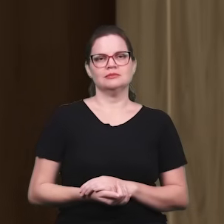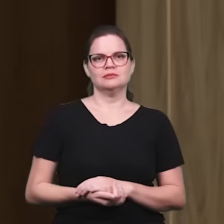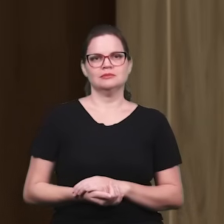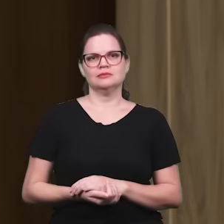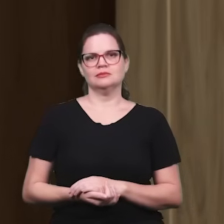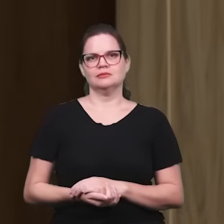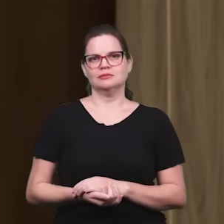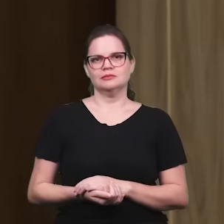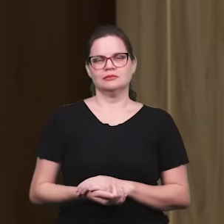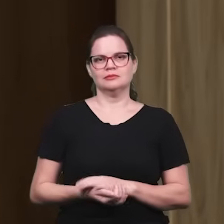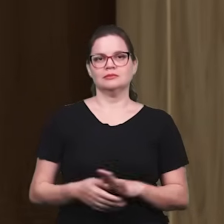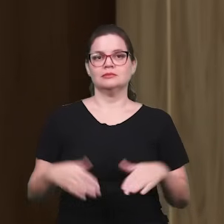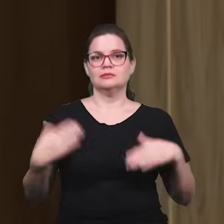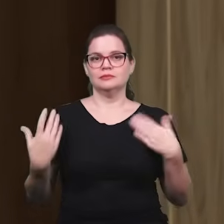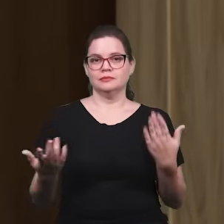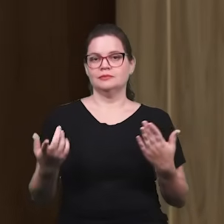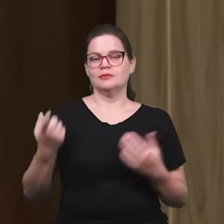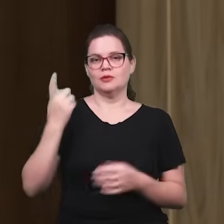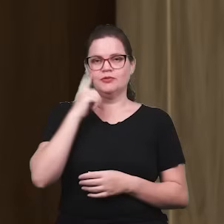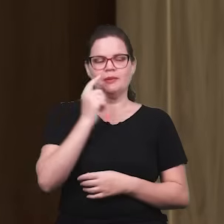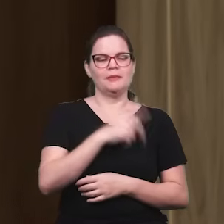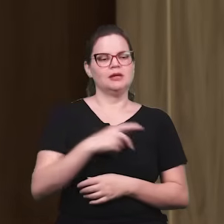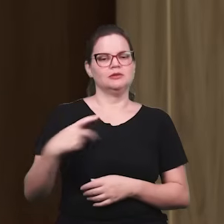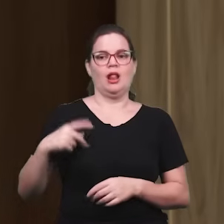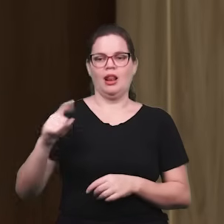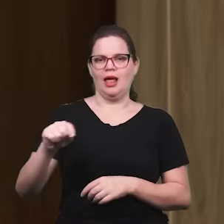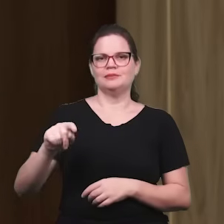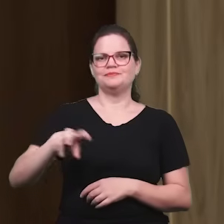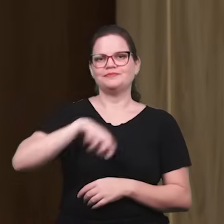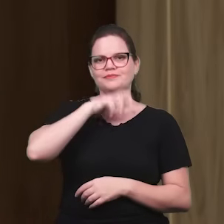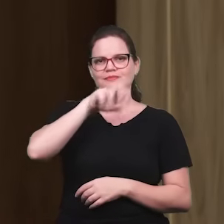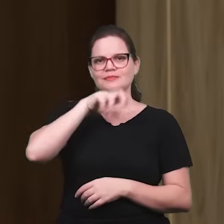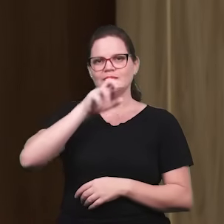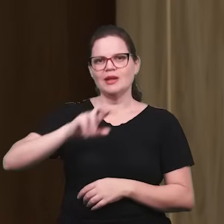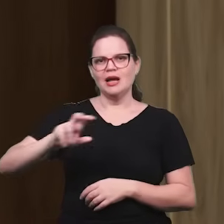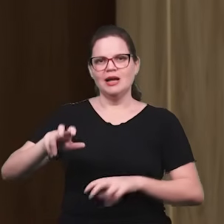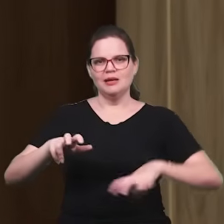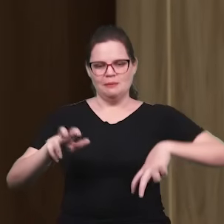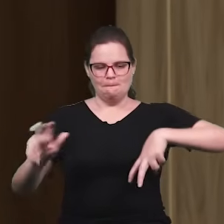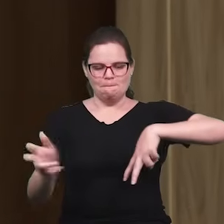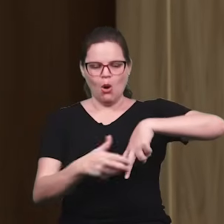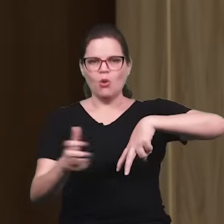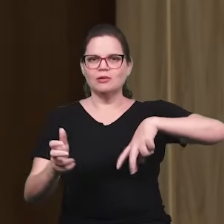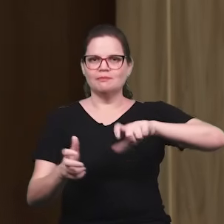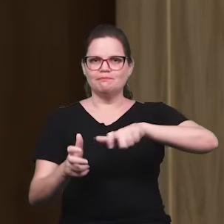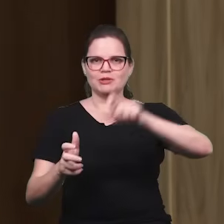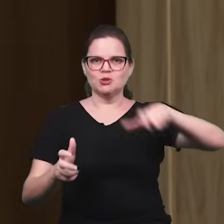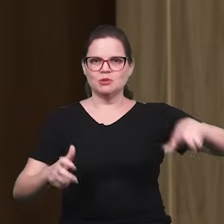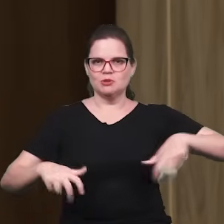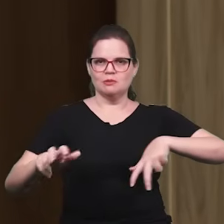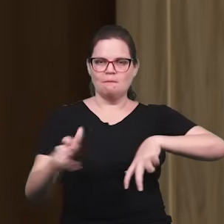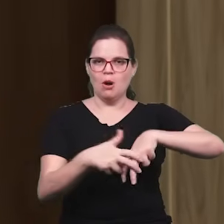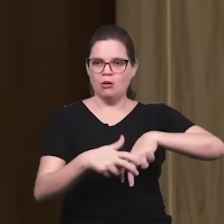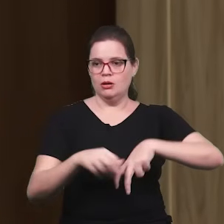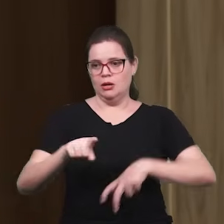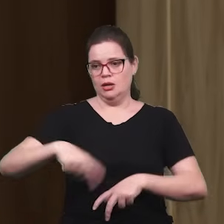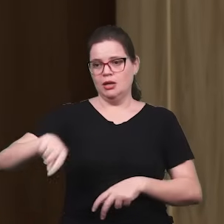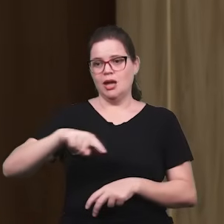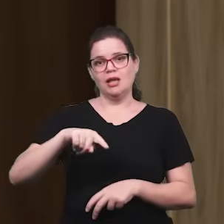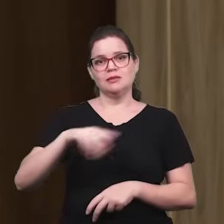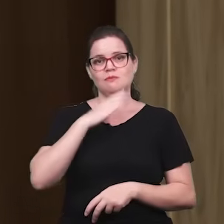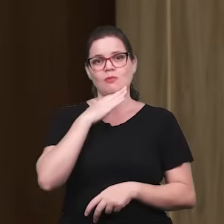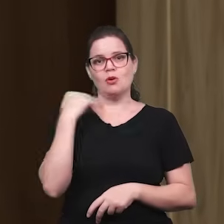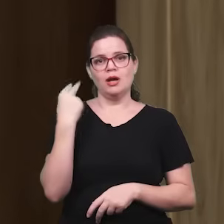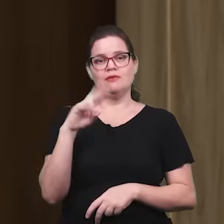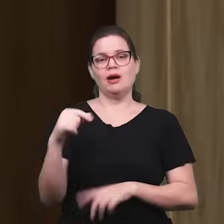tinham ali picado o povo lá no deserto e morrer por causa daquele